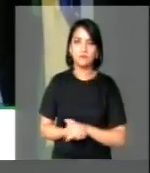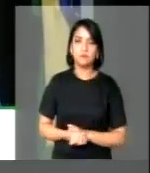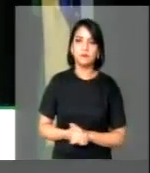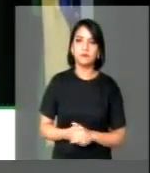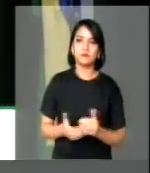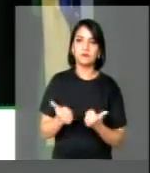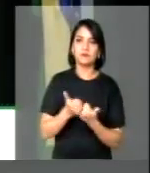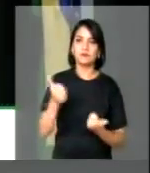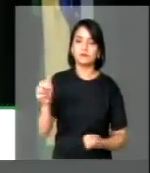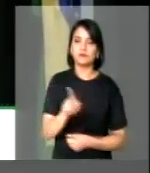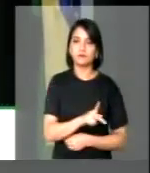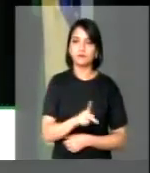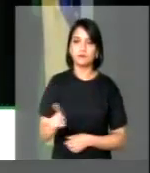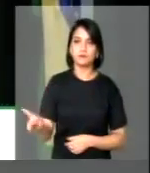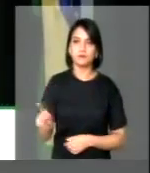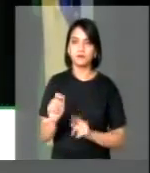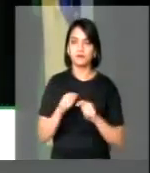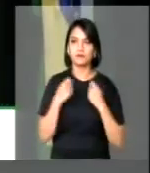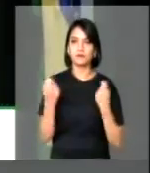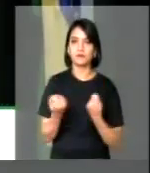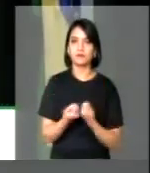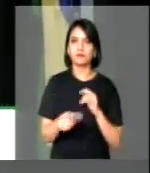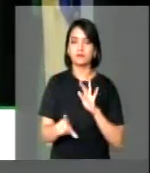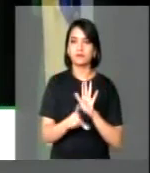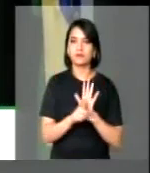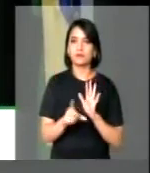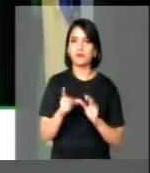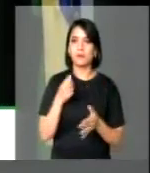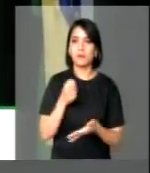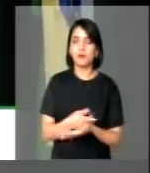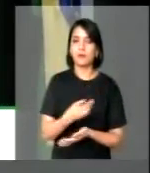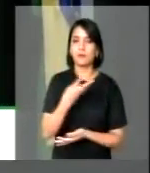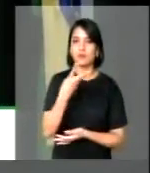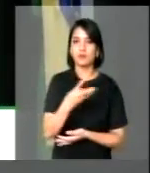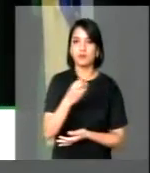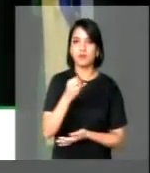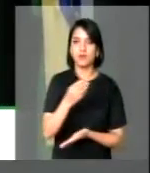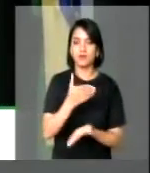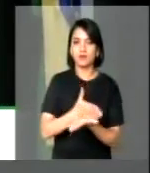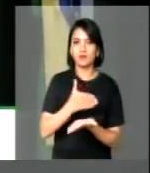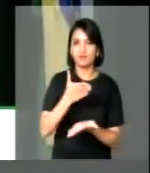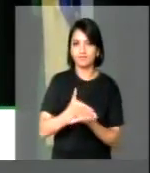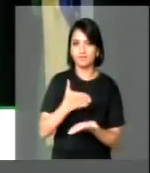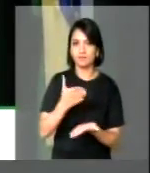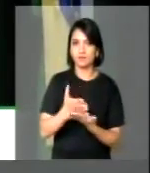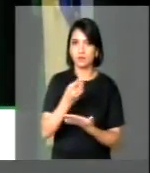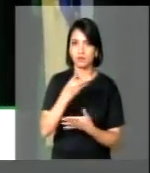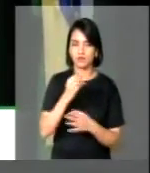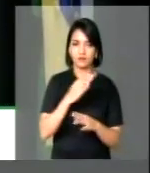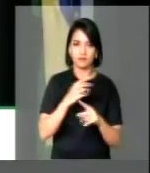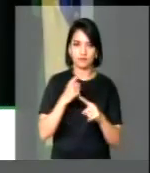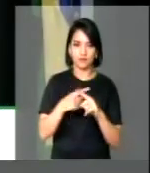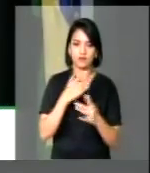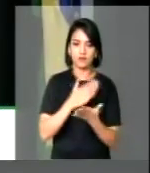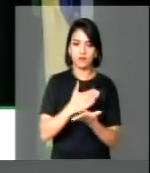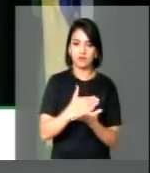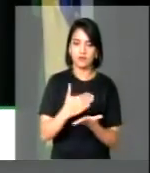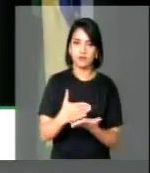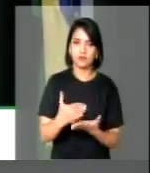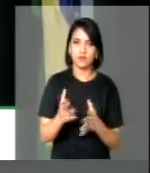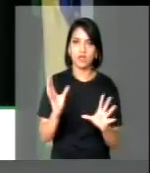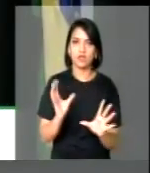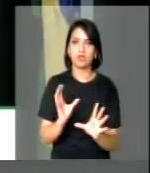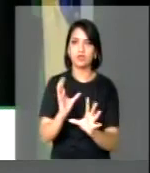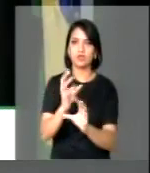vice-presidente da Assembleia Legislativa, prevê o pagamento de 30 parcelas das indenizações, que